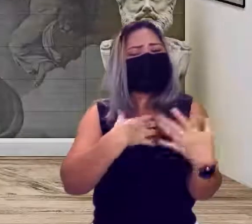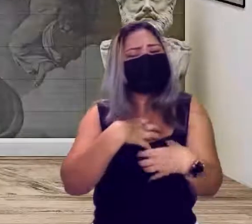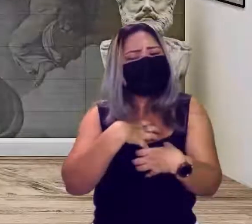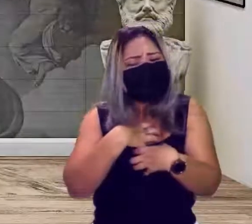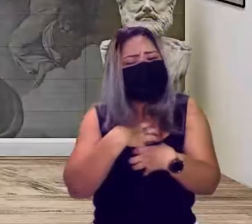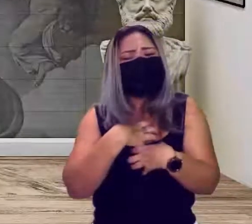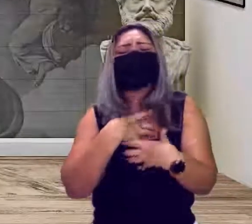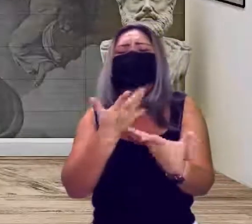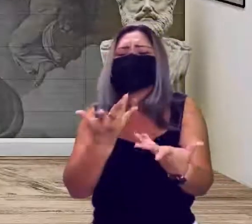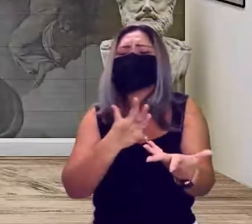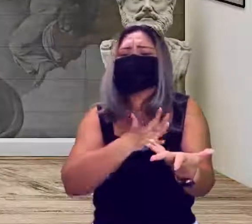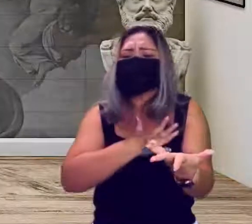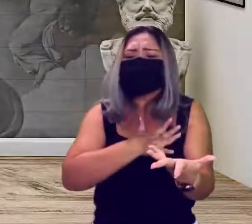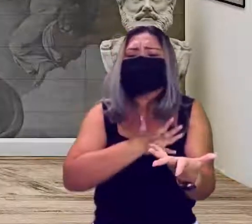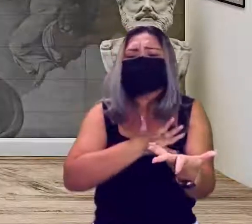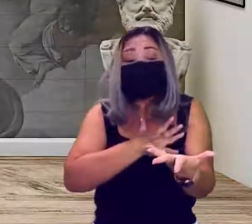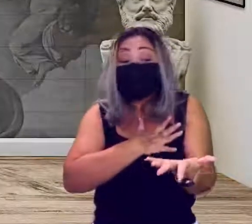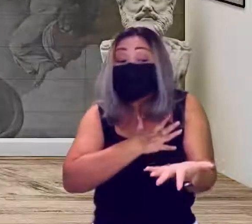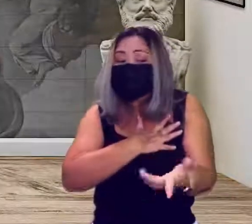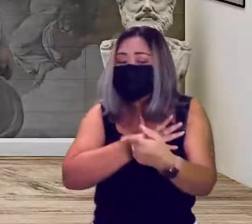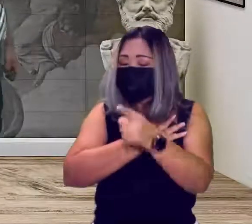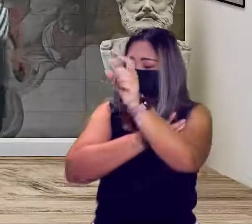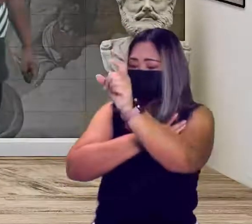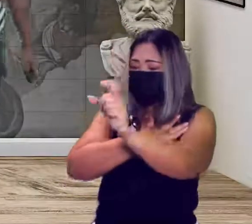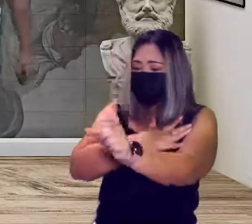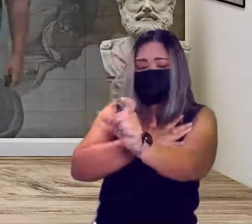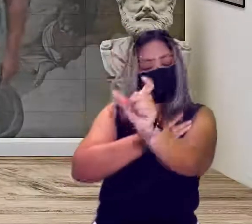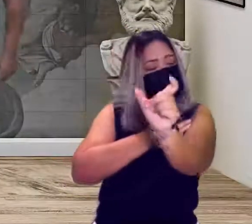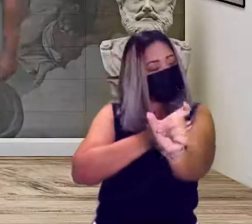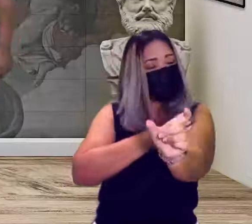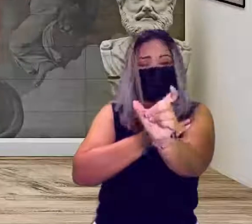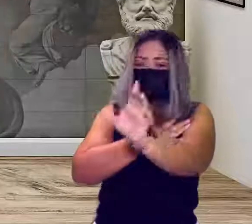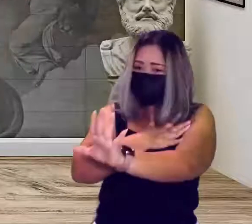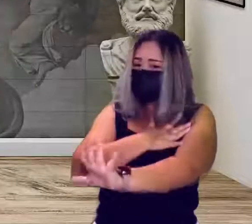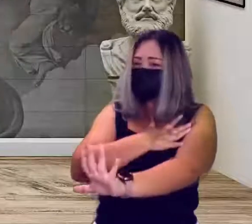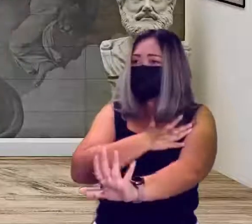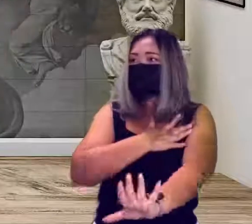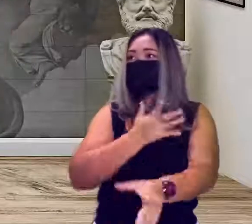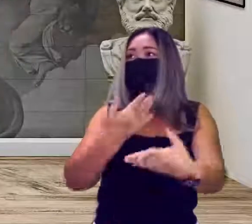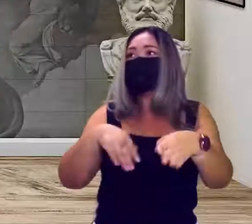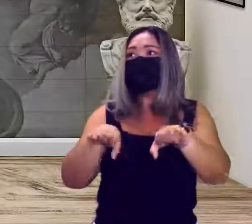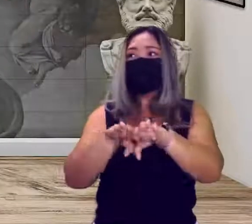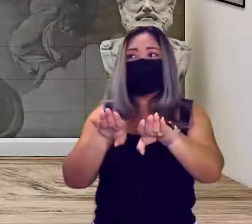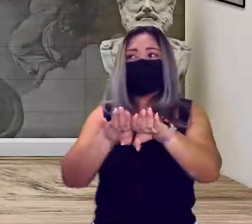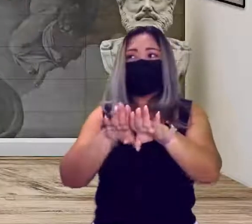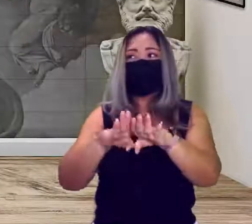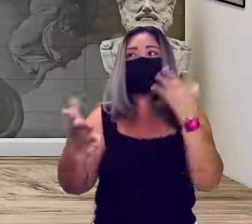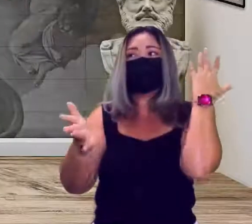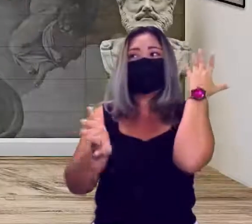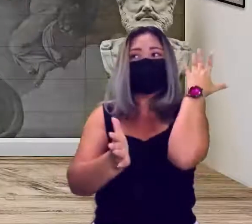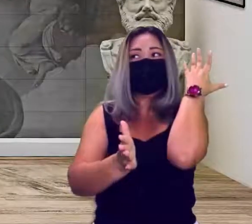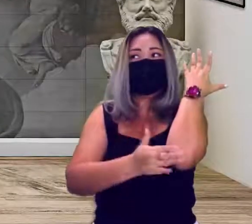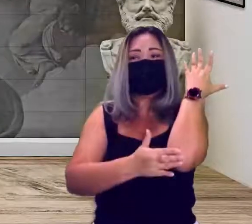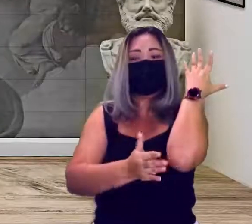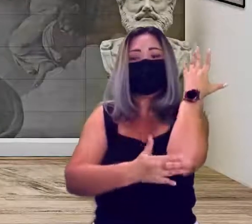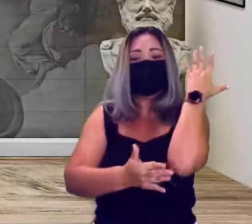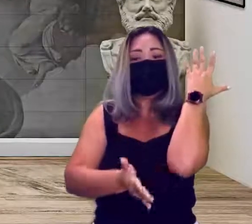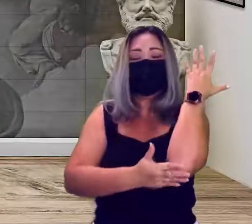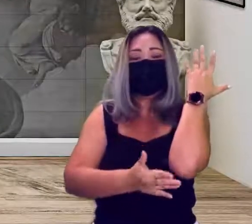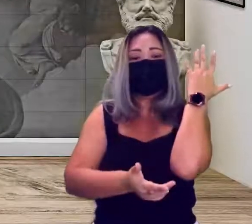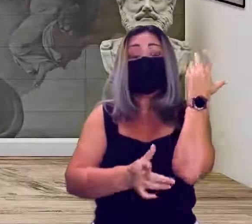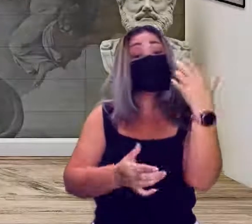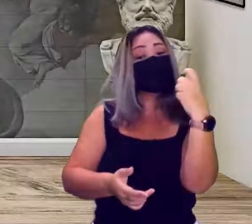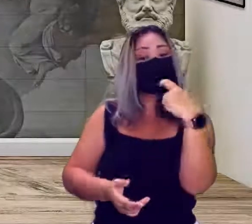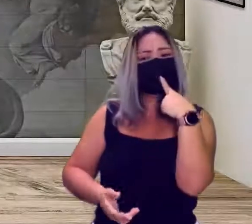eles gostavam, né? Eles tinham esse sentimento de gostar. Eles também tinham inveja, né? Via aquela pessoa ali e